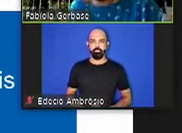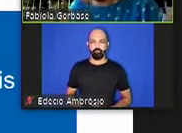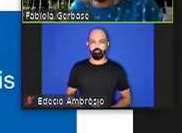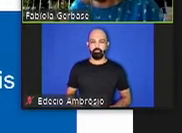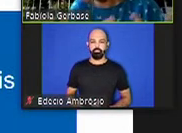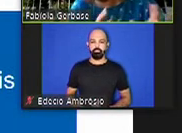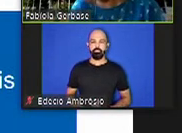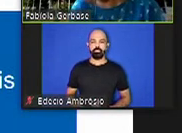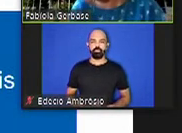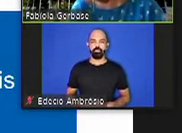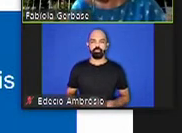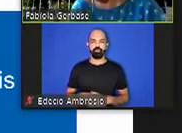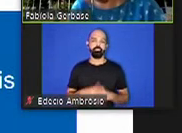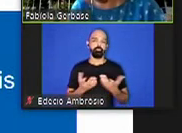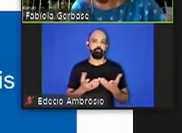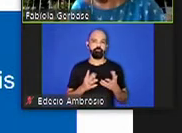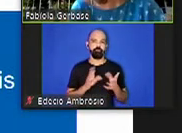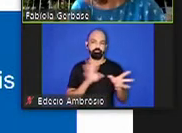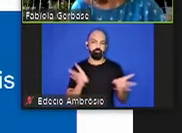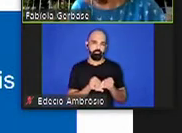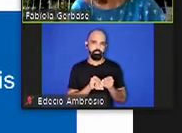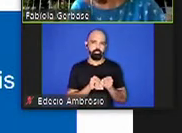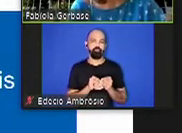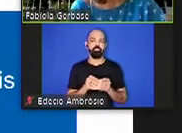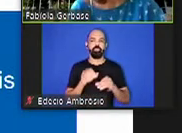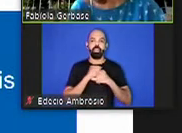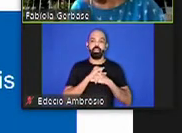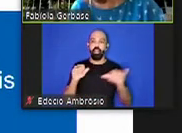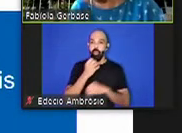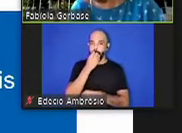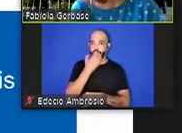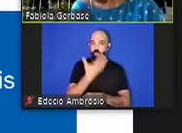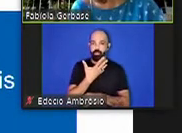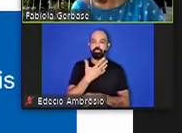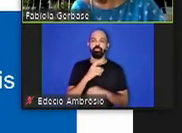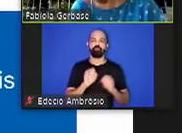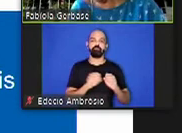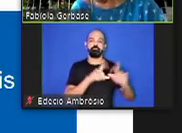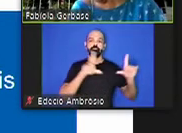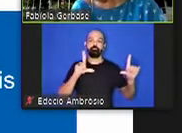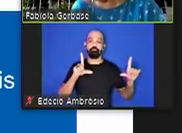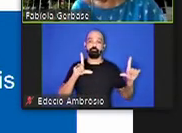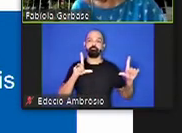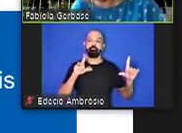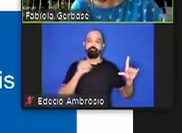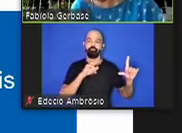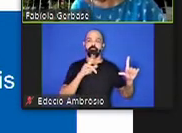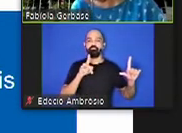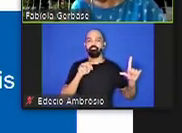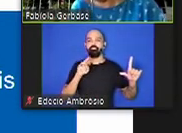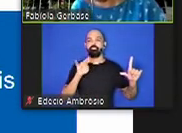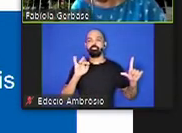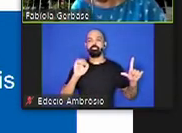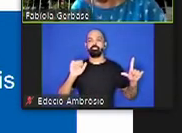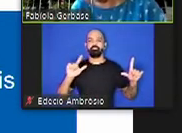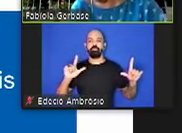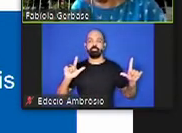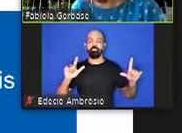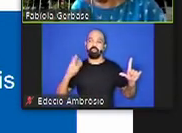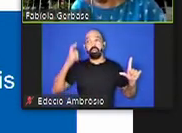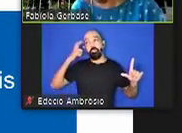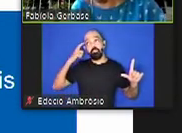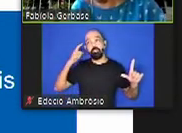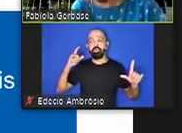Concluo com essa parte das boas notícias, com slide só para o nosso querido Probrau, imagino que a professora Luísa vá